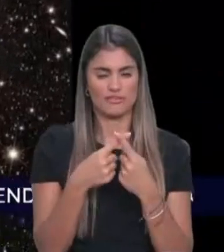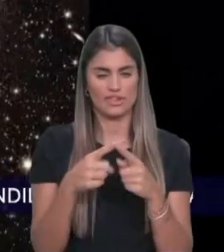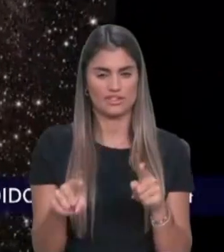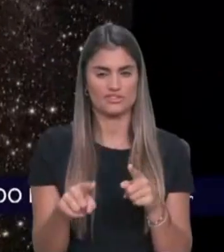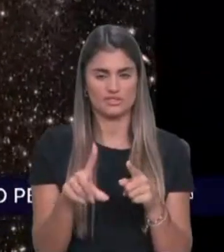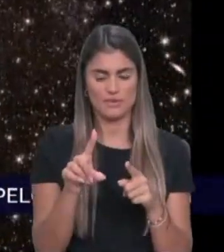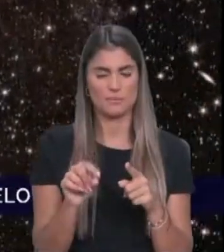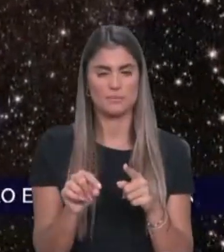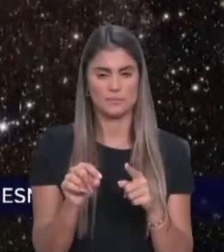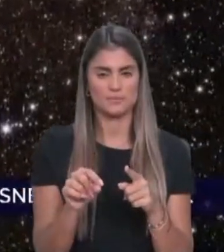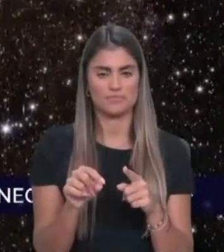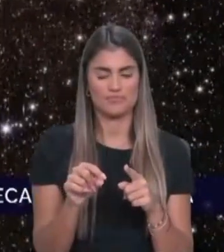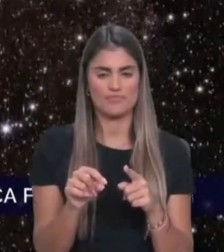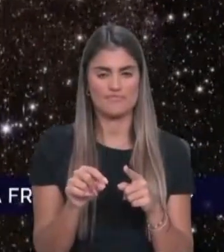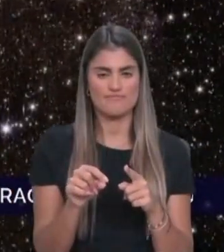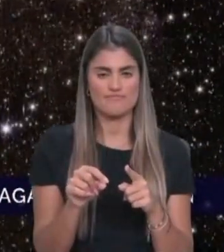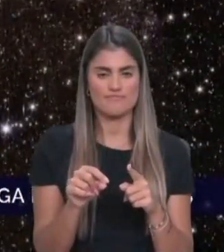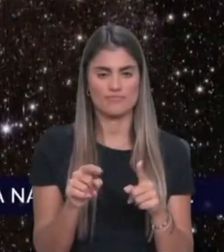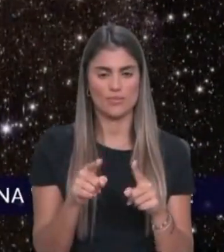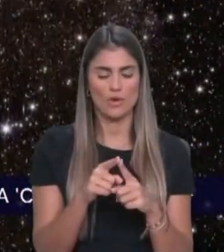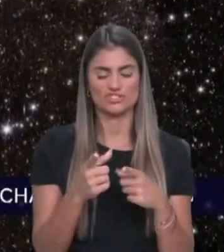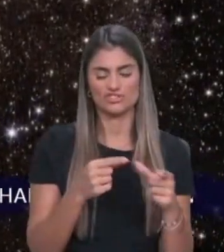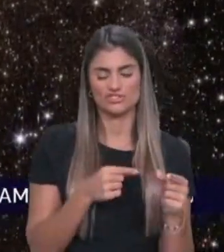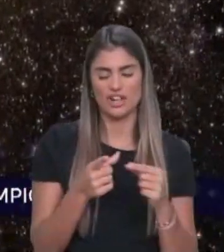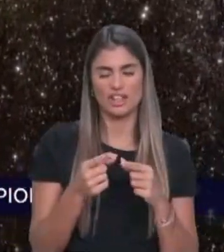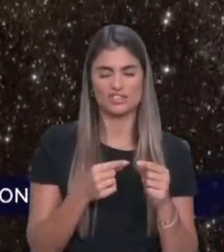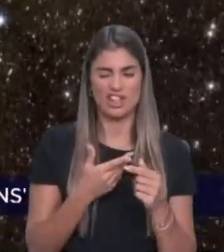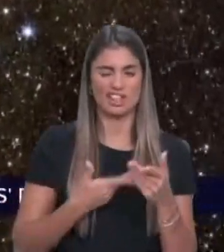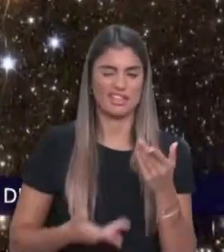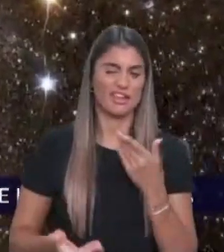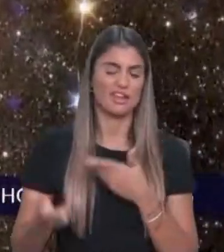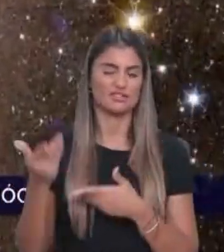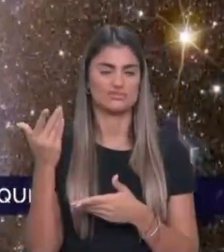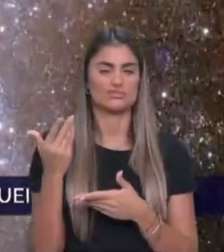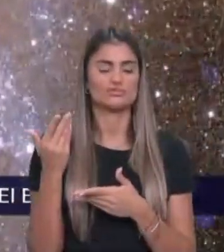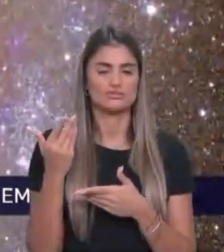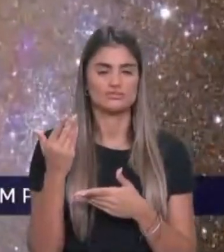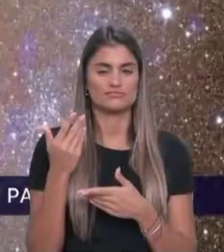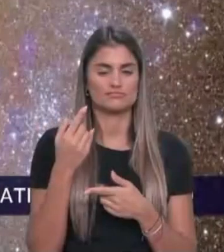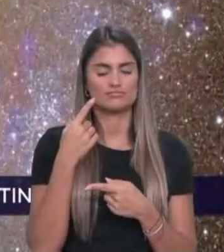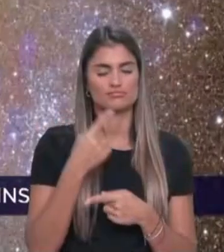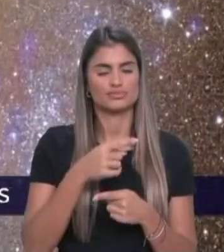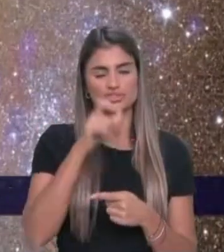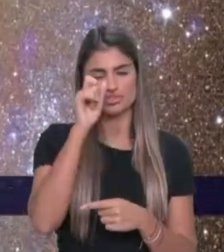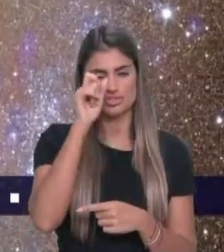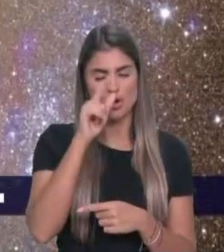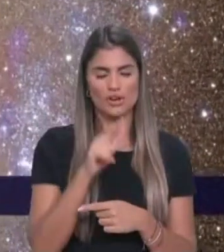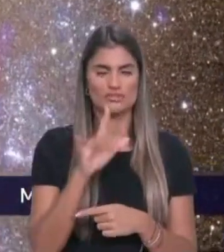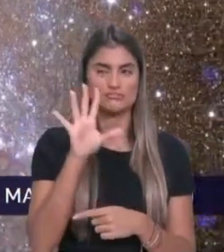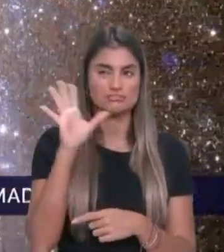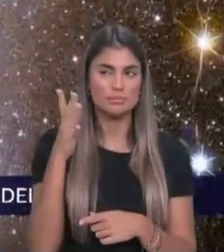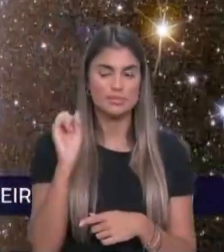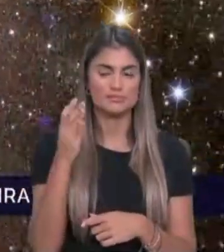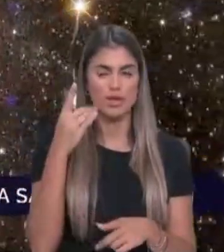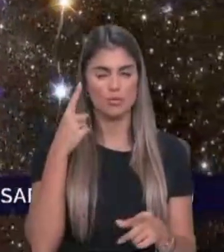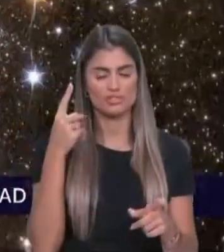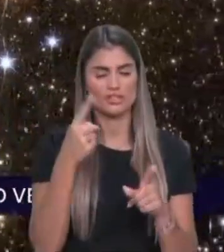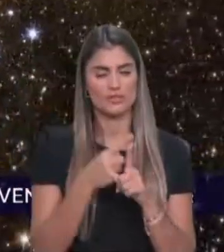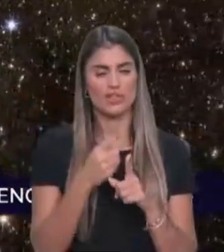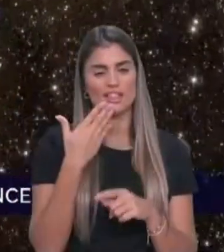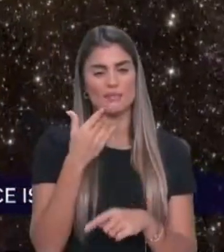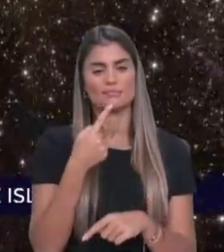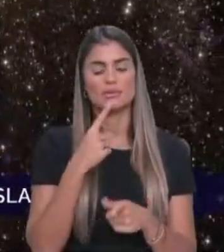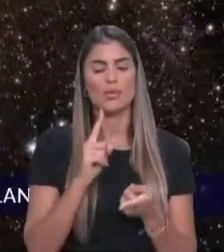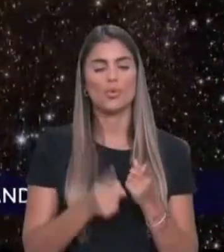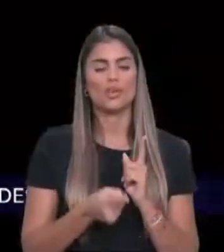globular. O enxame globular é um condomínio de estrelas muito antigas, que contam muitas histórias do universo. A principal função do Euclide é tentar perceber o